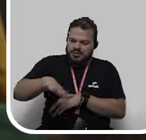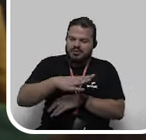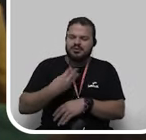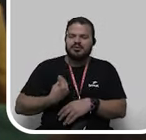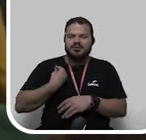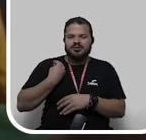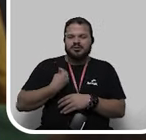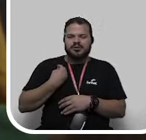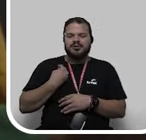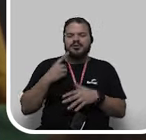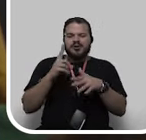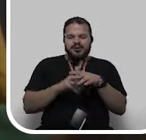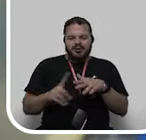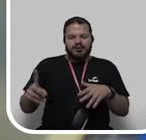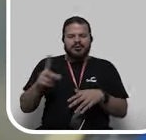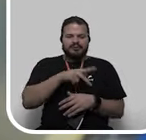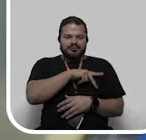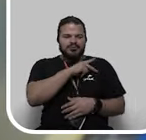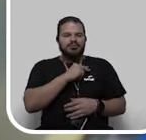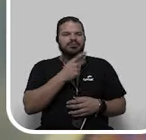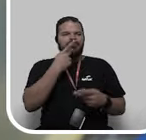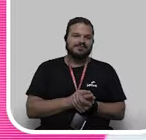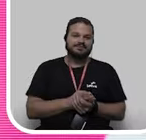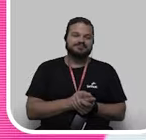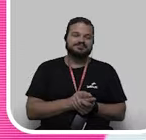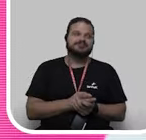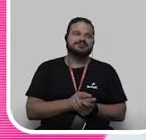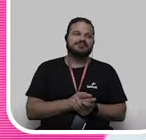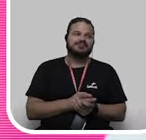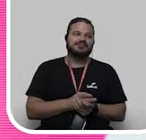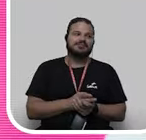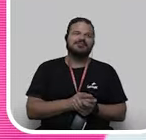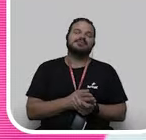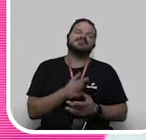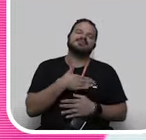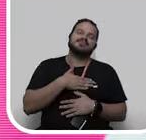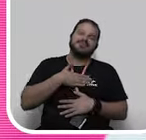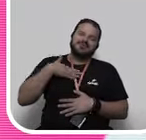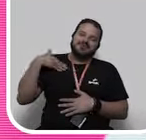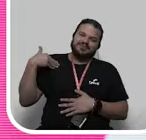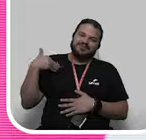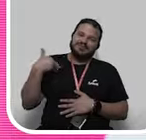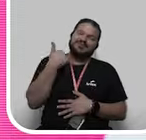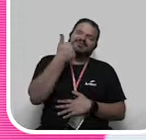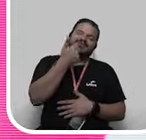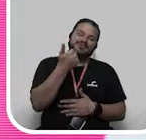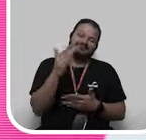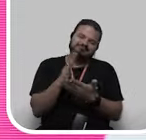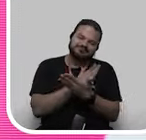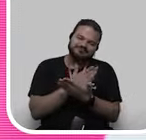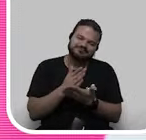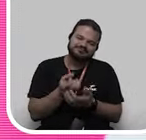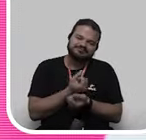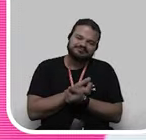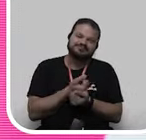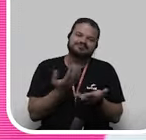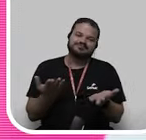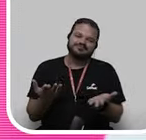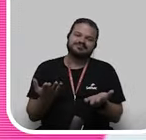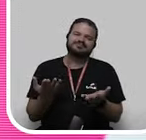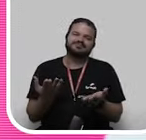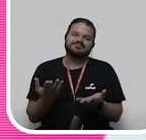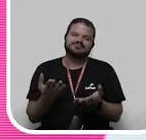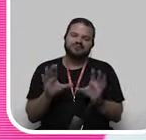Sou ex-aluno do Senac, falo com muito orgulho. É um prazer imenso estar aqui com vocês, compartilhando hoje com esse time de feras aqui. A